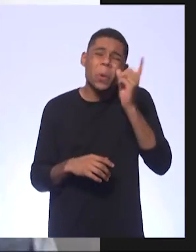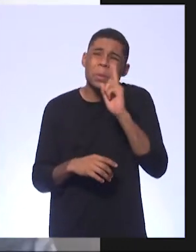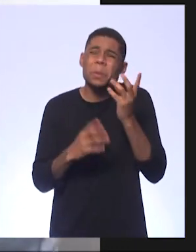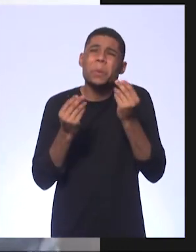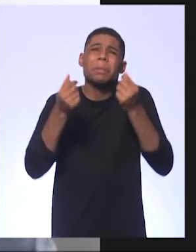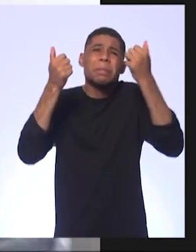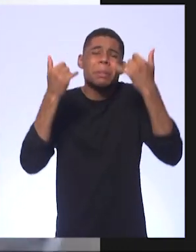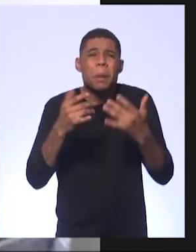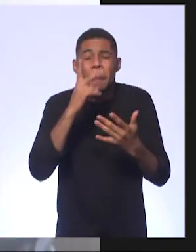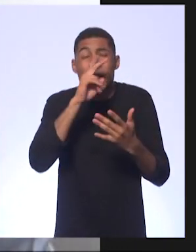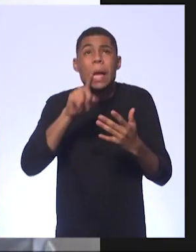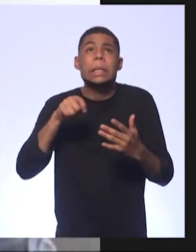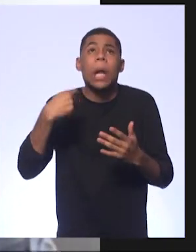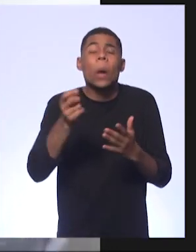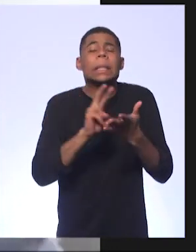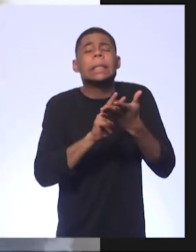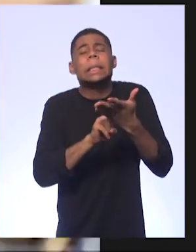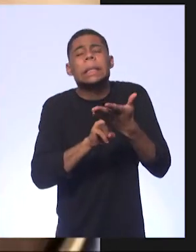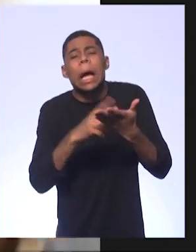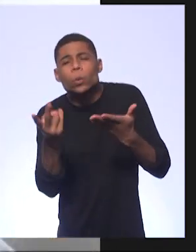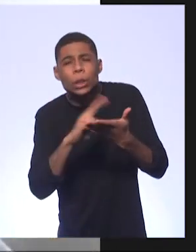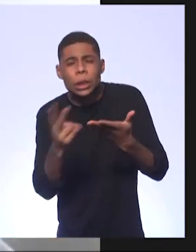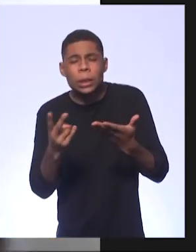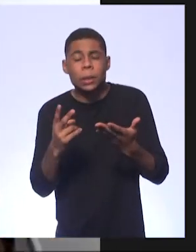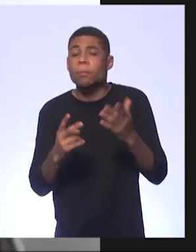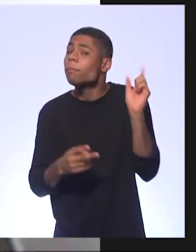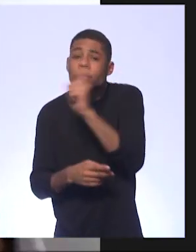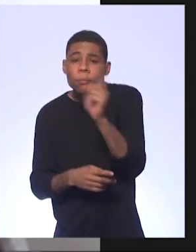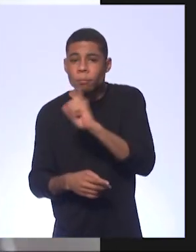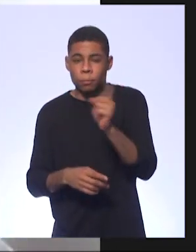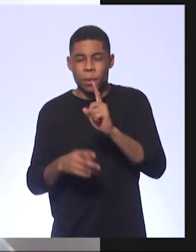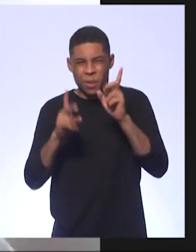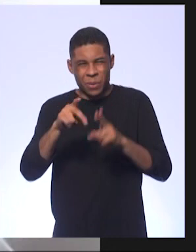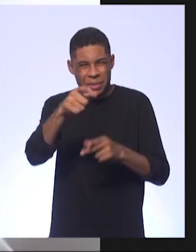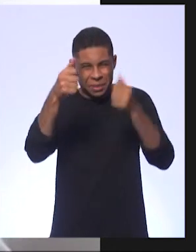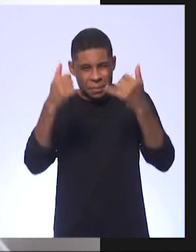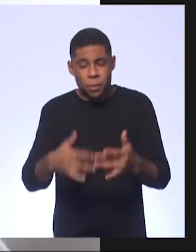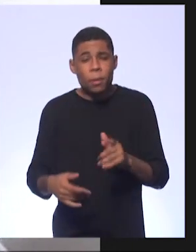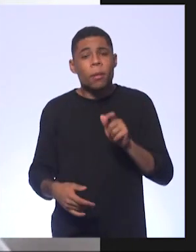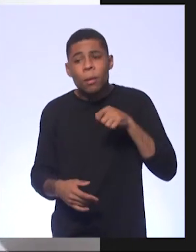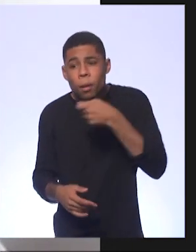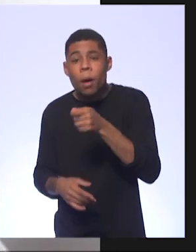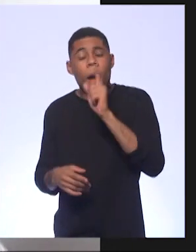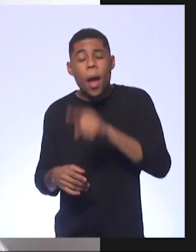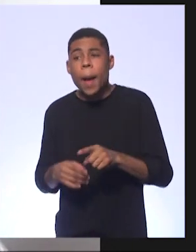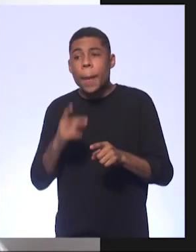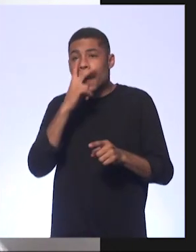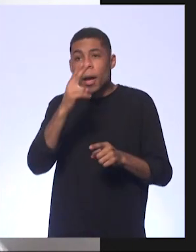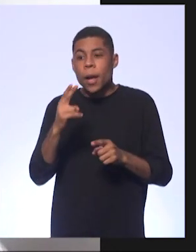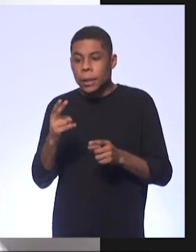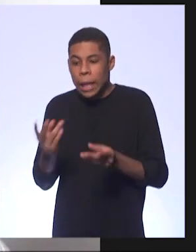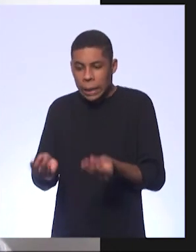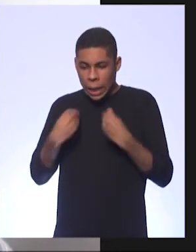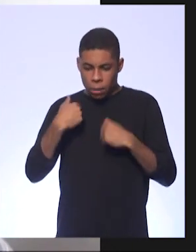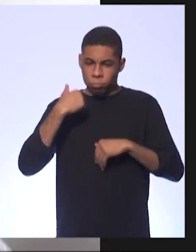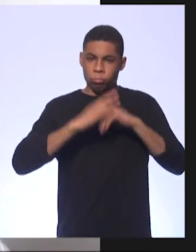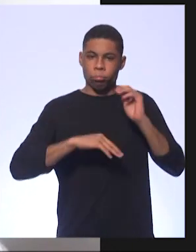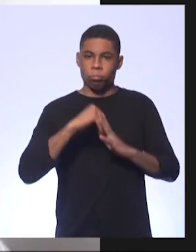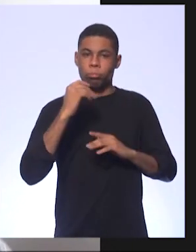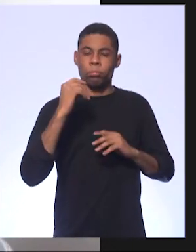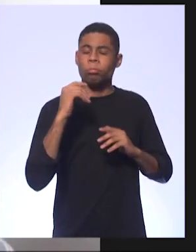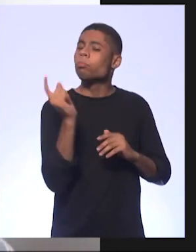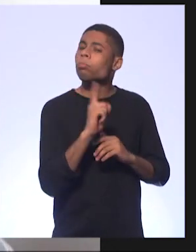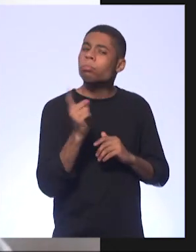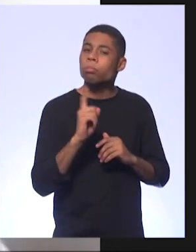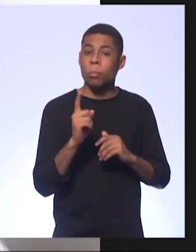ser traduzida. Entende? Eu gosto muito do que você falou em seguida, que é operacionalizada. Então, é um